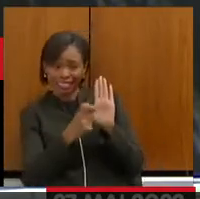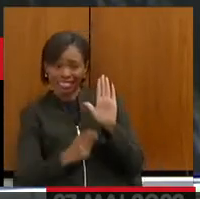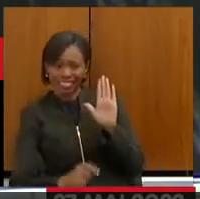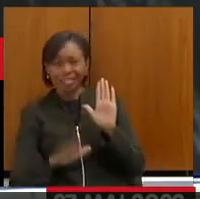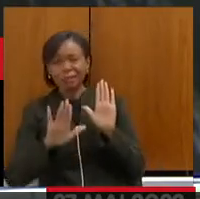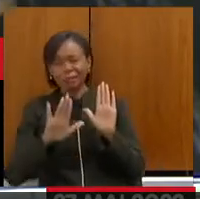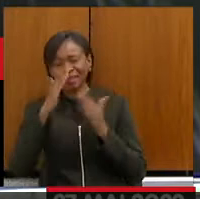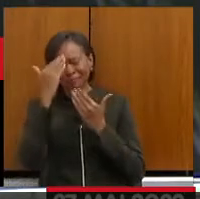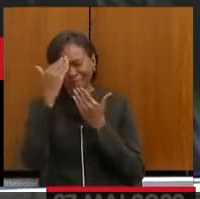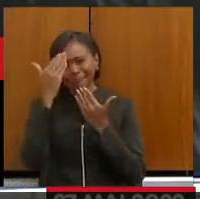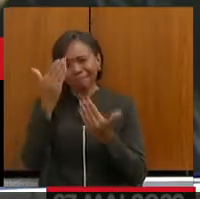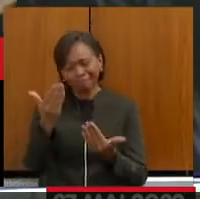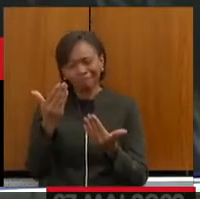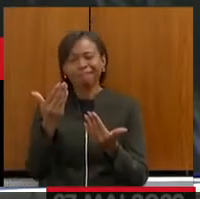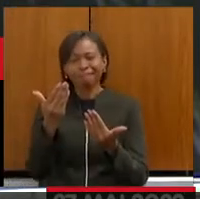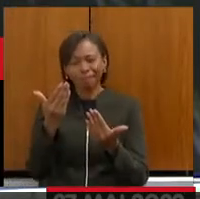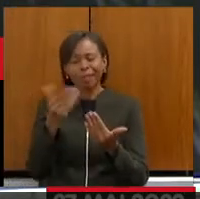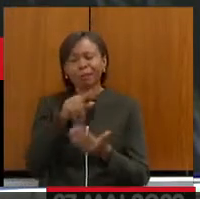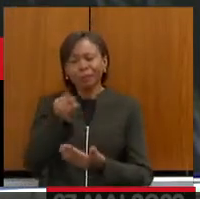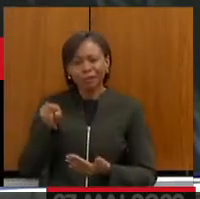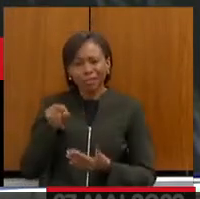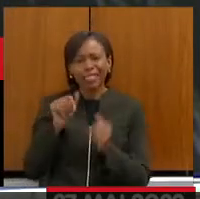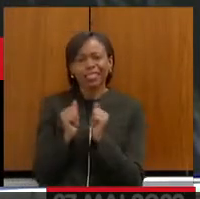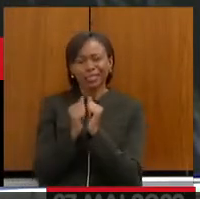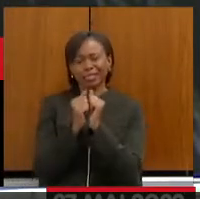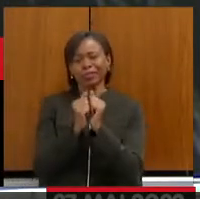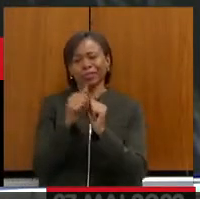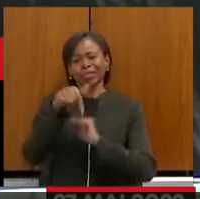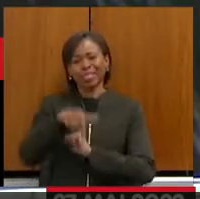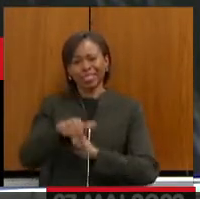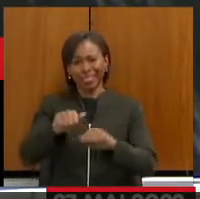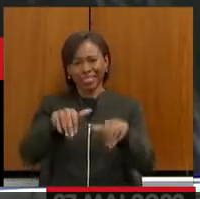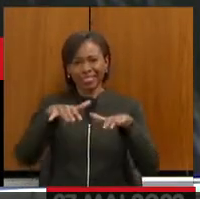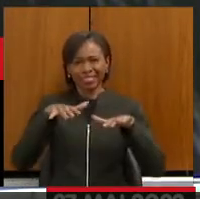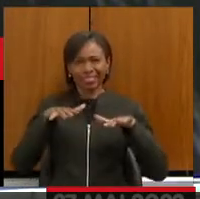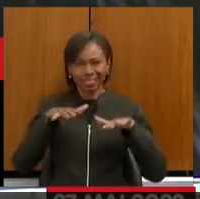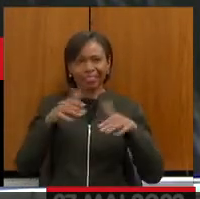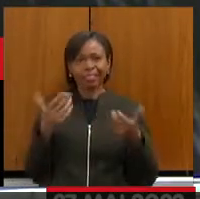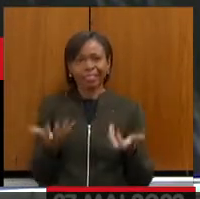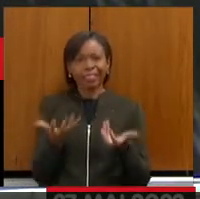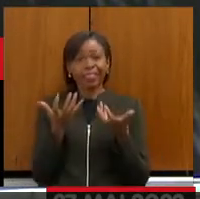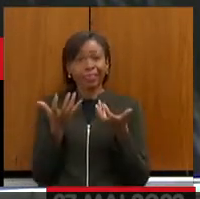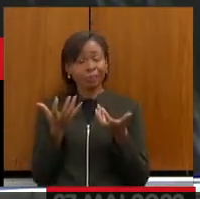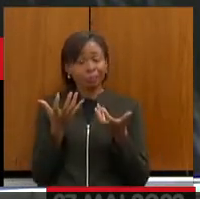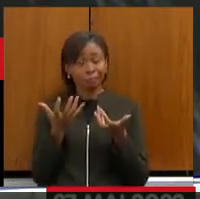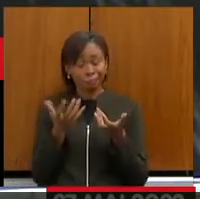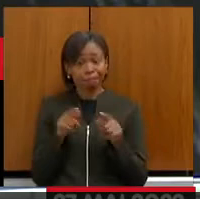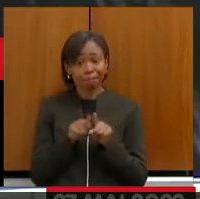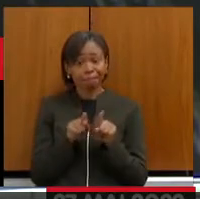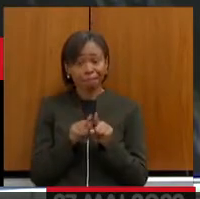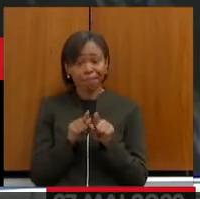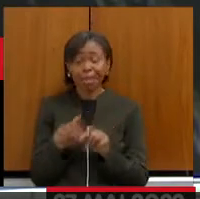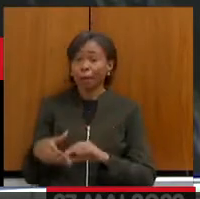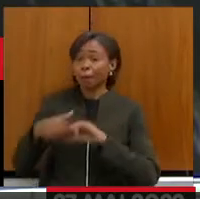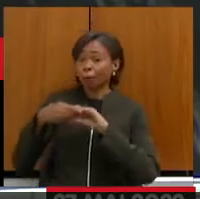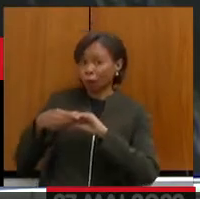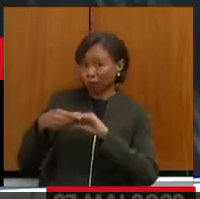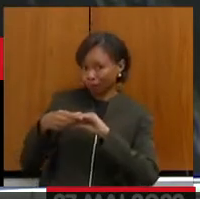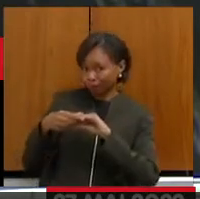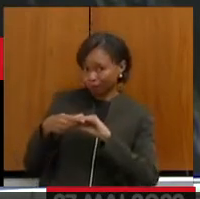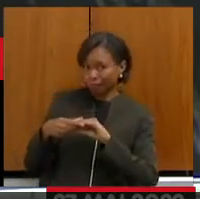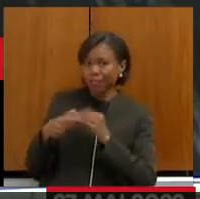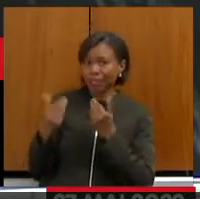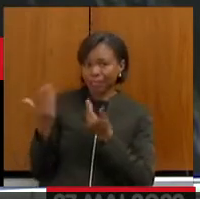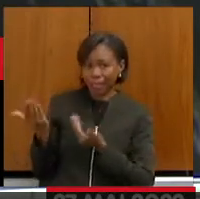quero agradecer muito e obrigado por pela companhia de todos vocês aqui e eu quero só para cumprimentar